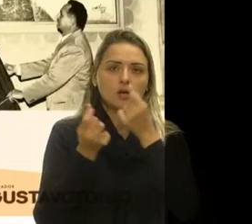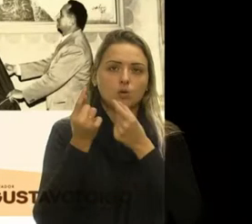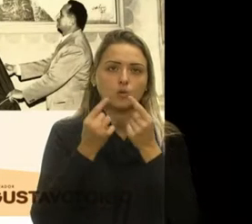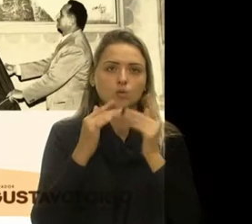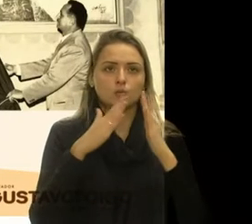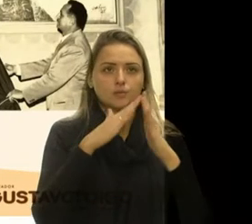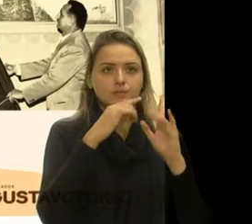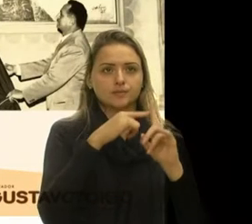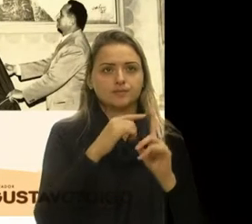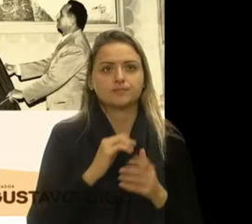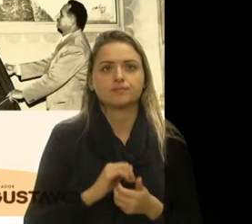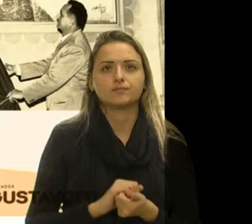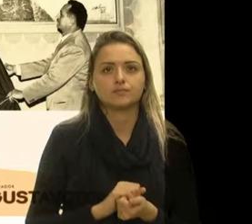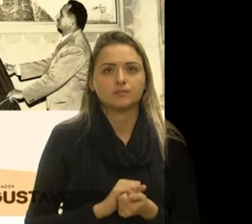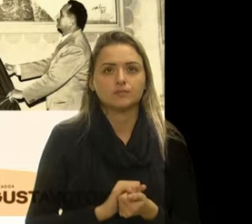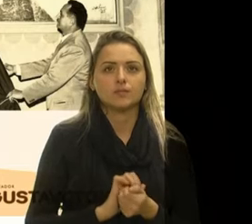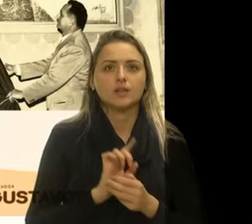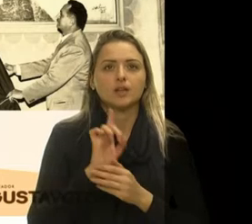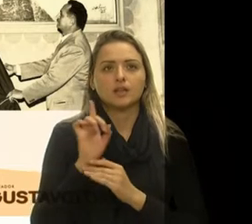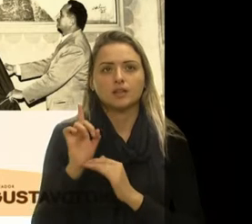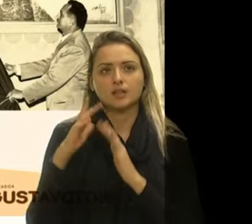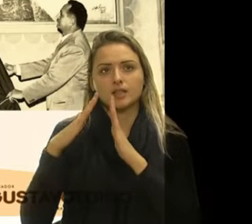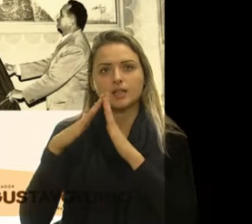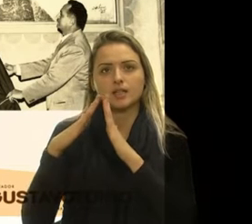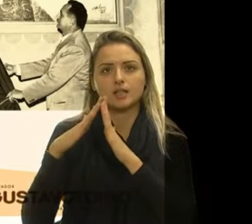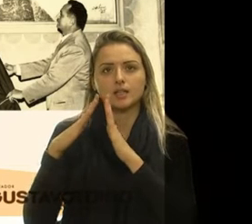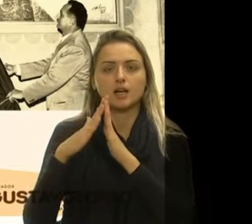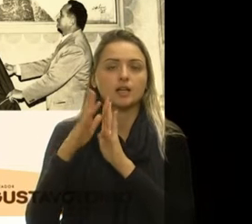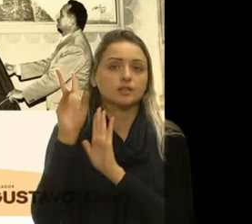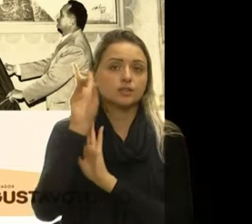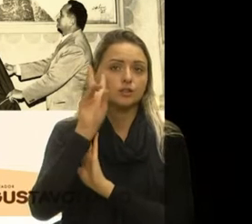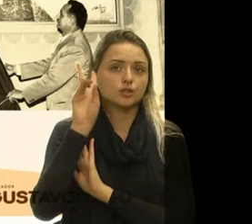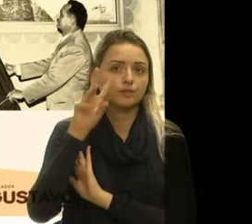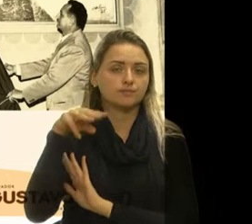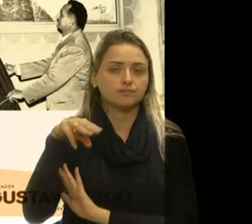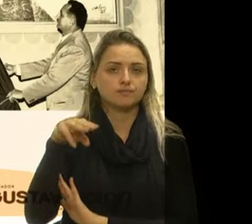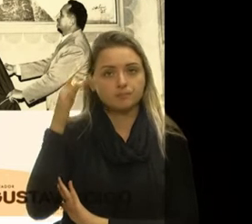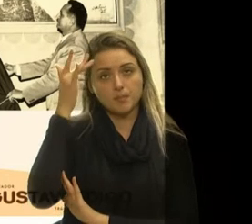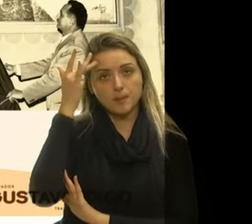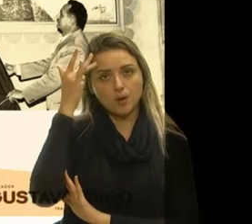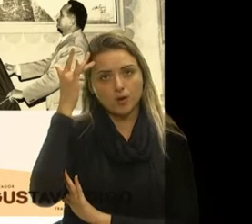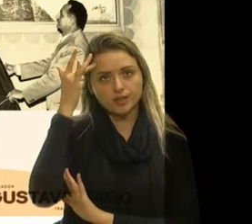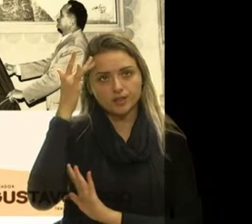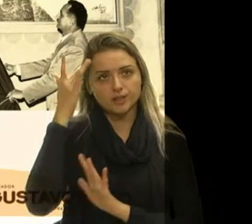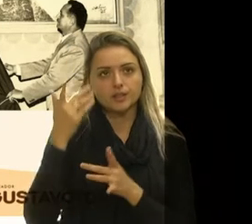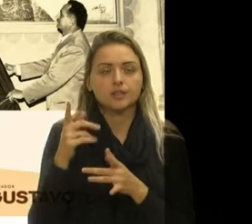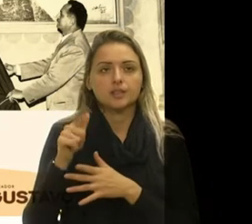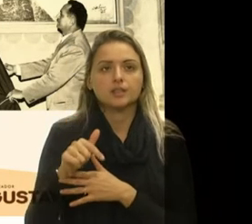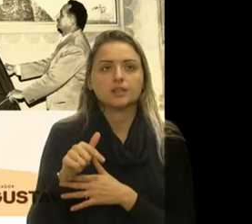Pellegrino também. E a Casa de Memória, que foi inaugurada, então, onde existem muitos relatos,